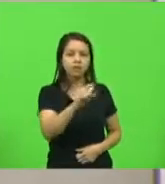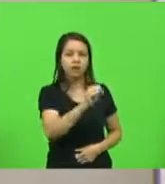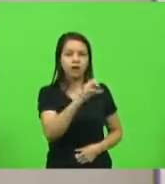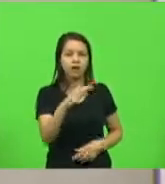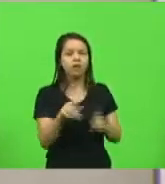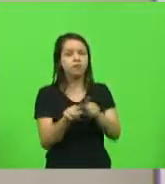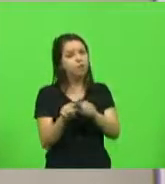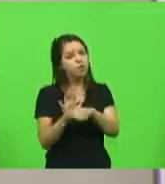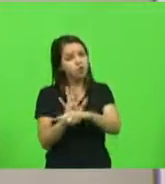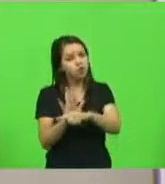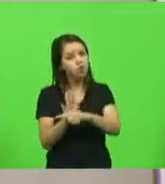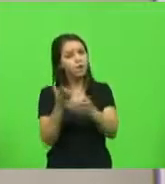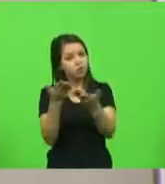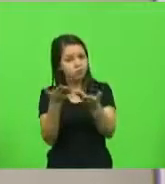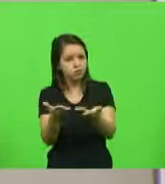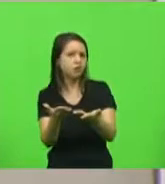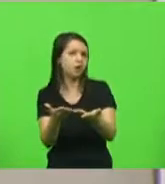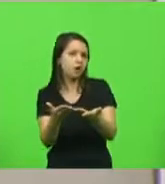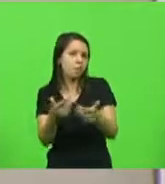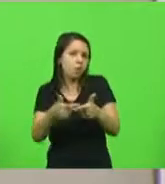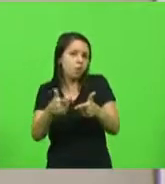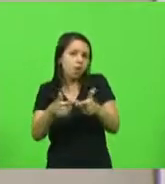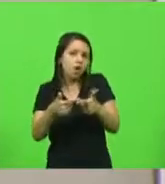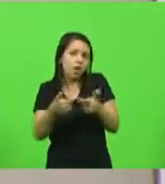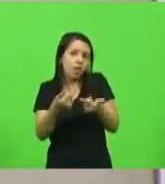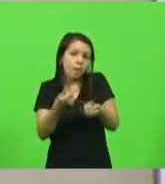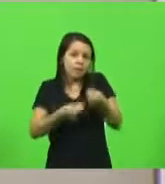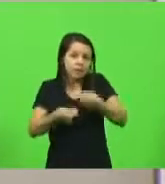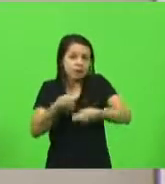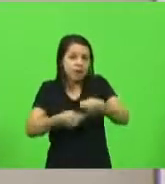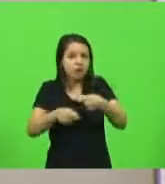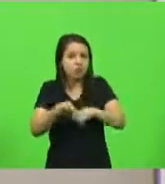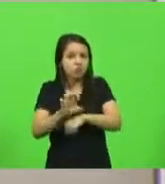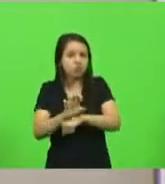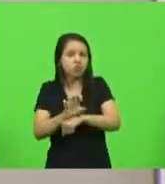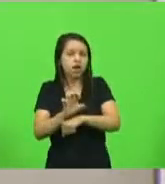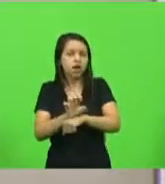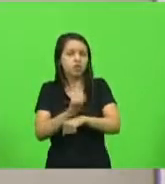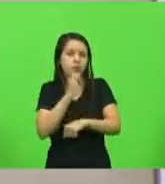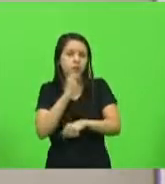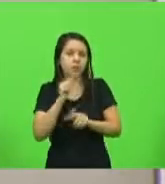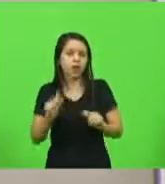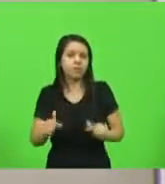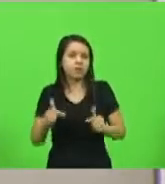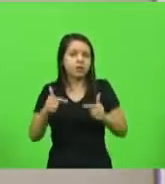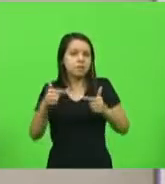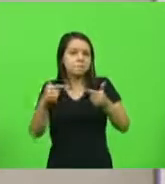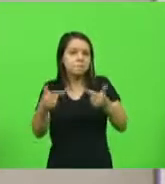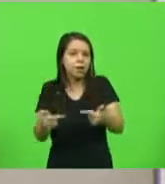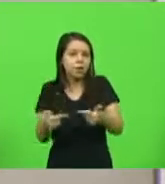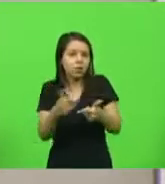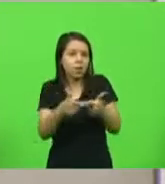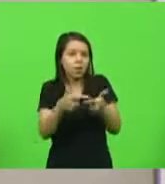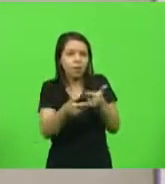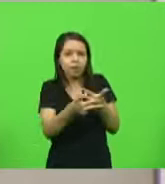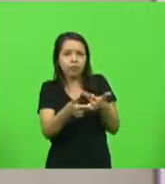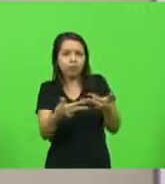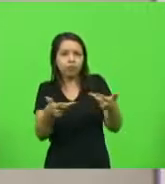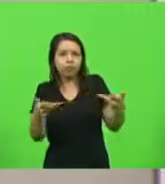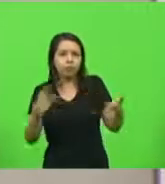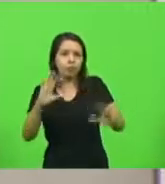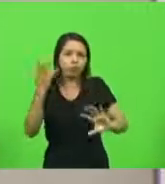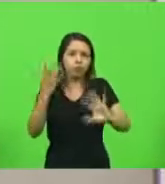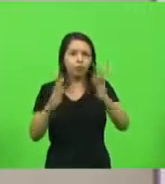também nos momentos de necessidade financeira do estado de Santa Catarina para o enfrentamento de todas essas adversidades que nós tivemos no ano